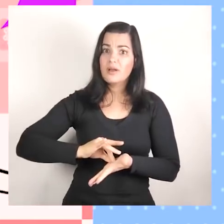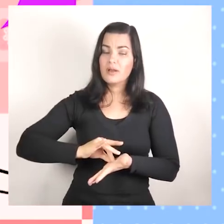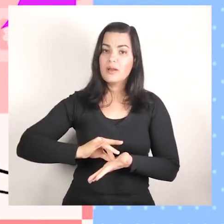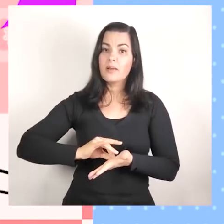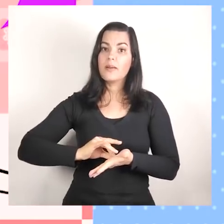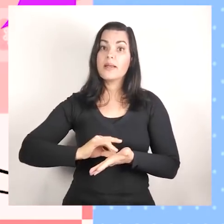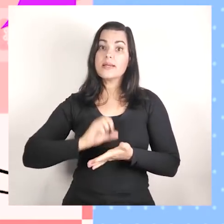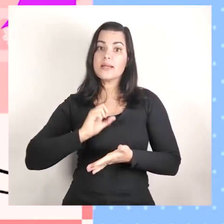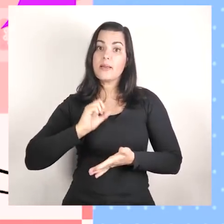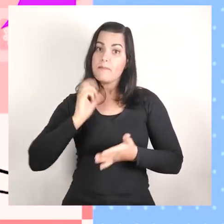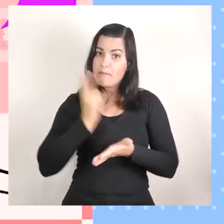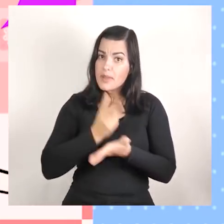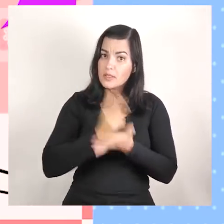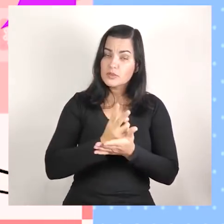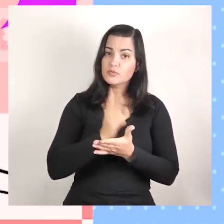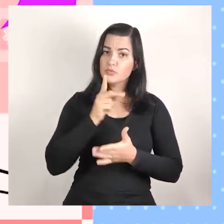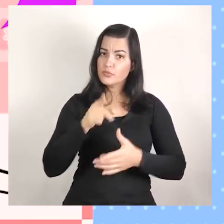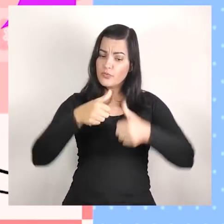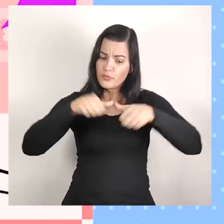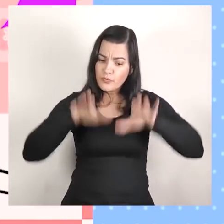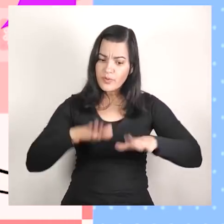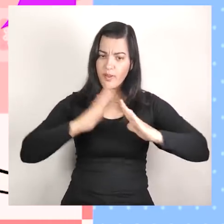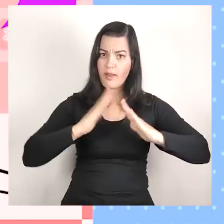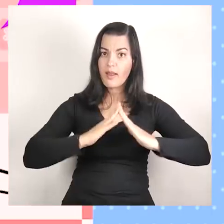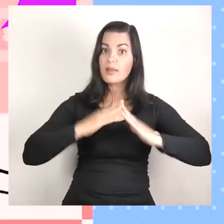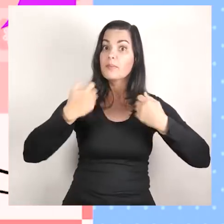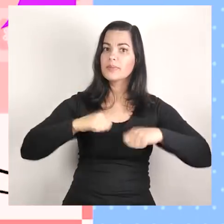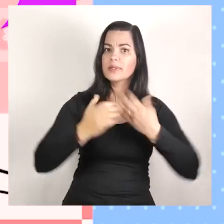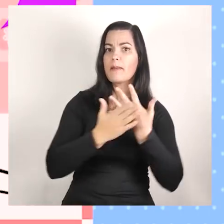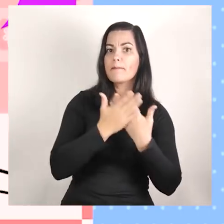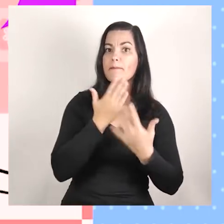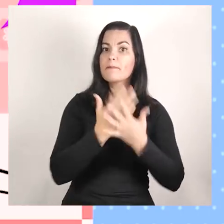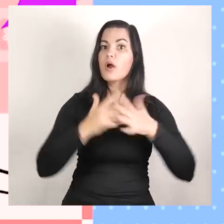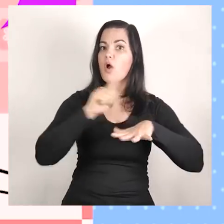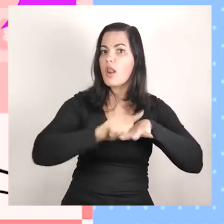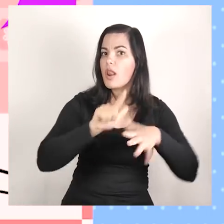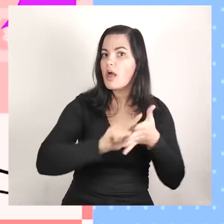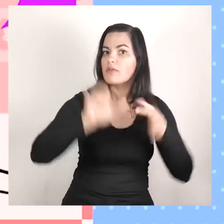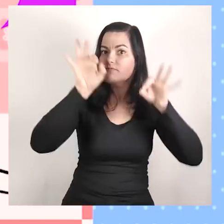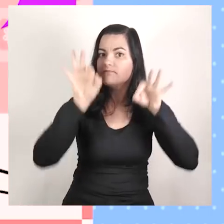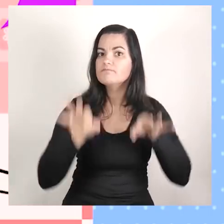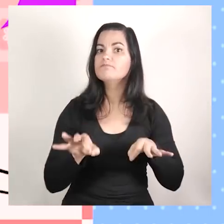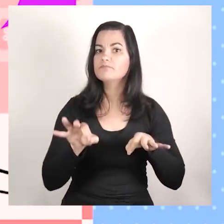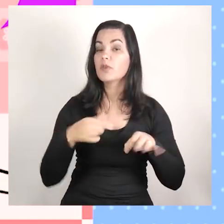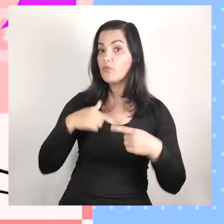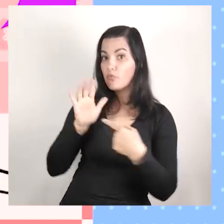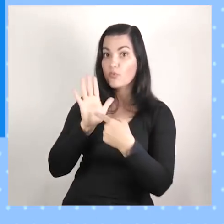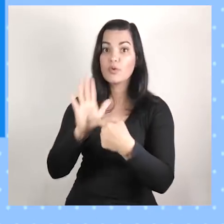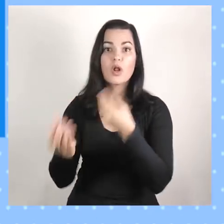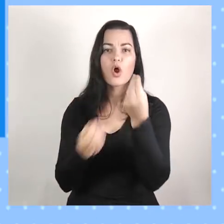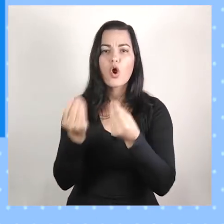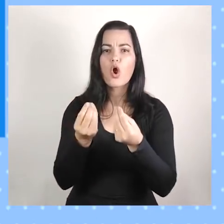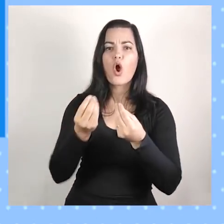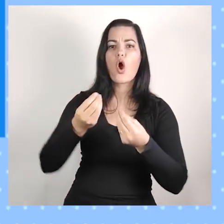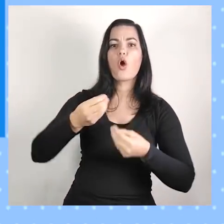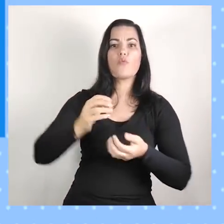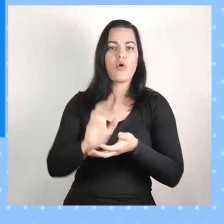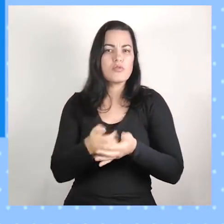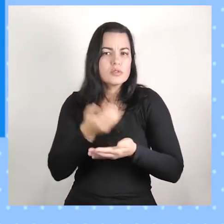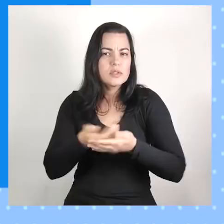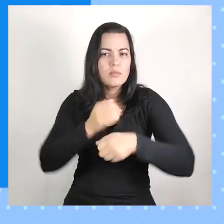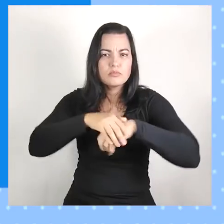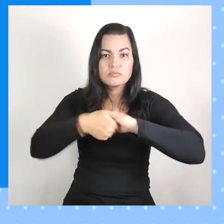muito importante lavar as mãos com muito cuidado. Eu vou te mostrar. Com bastante sabonete. Primeiro lavar